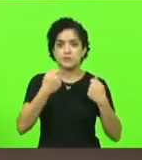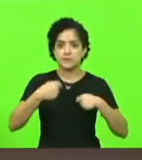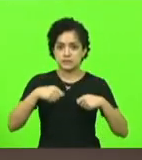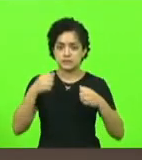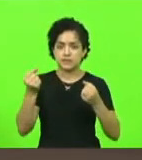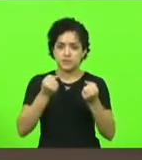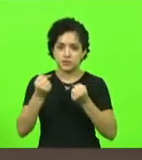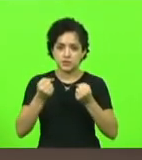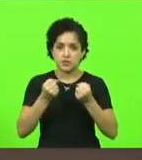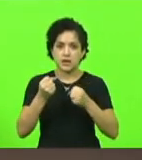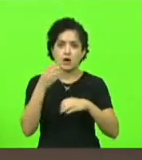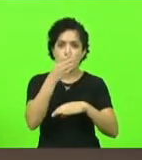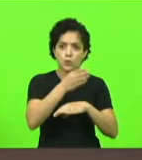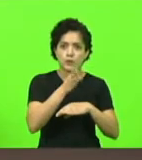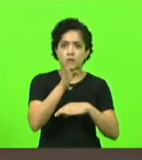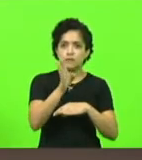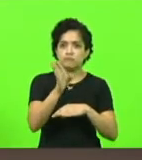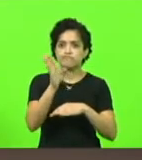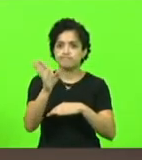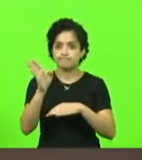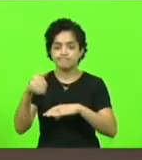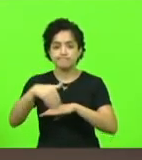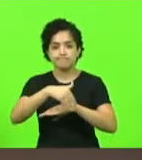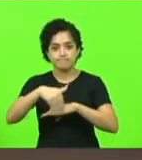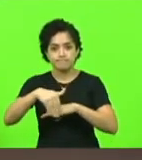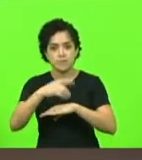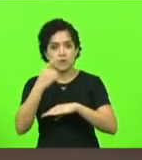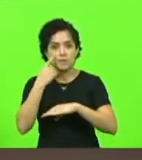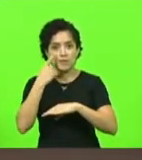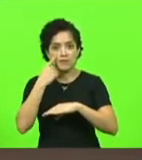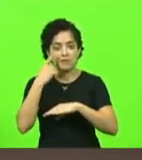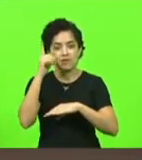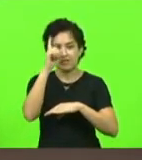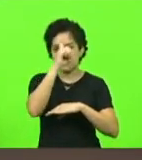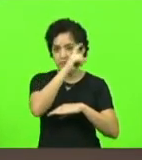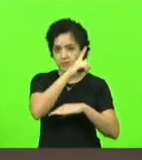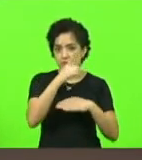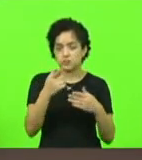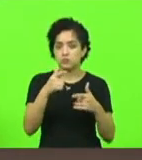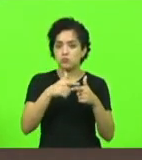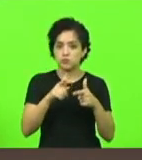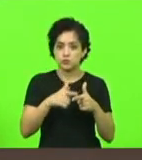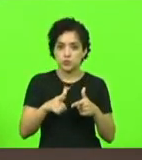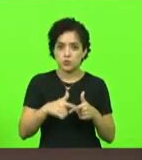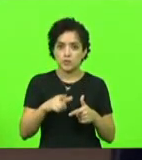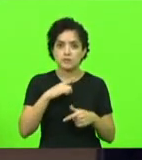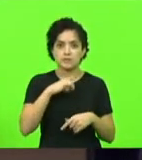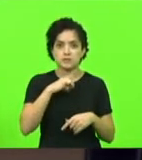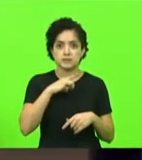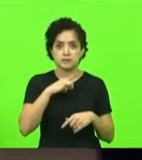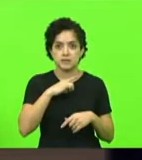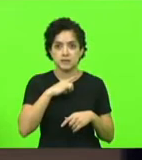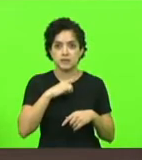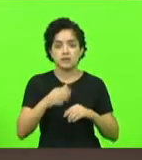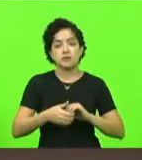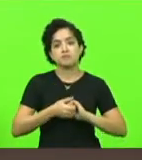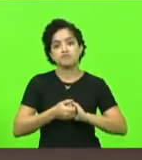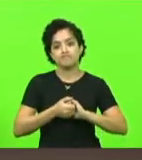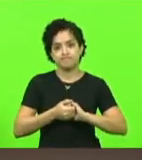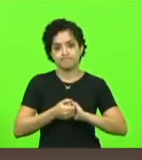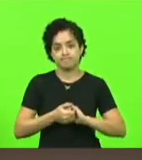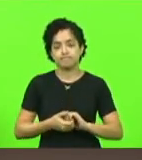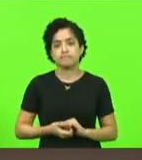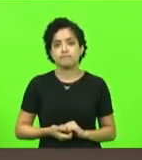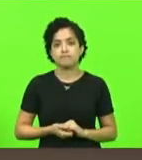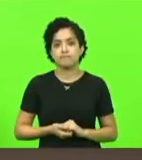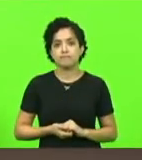carro, passar nas rodovias aí para ver a dificuldade que está, como diria o Luiz Henrique, por toda Santa Catarina, né?